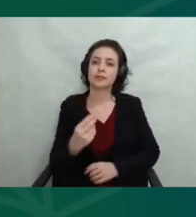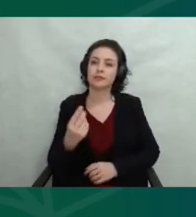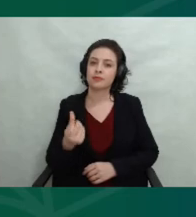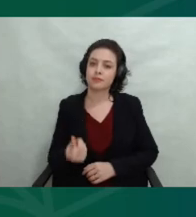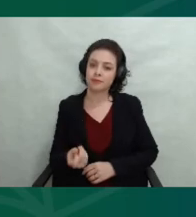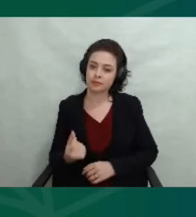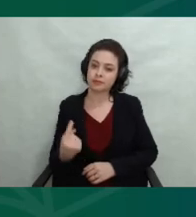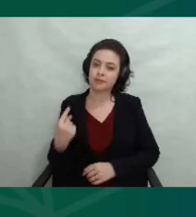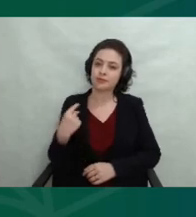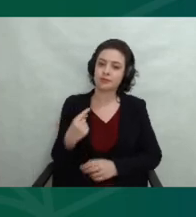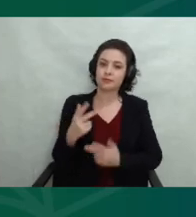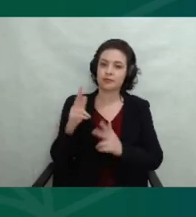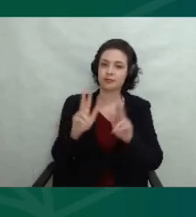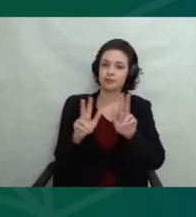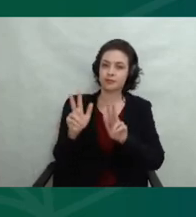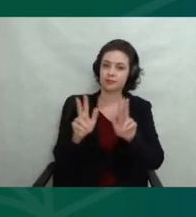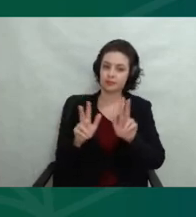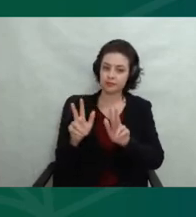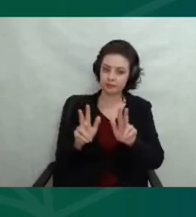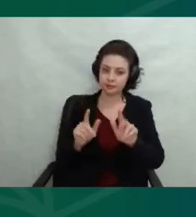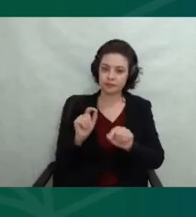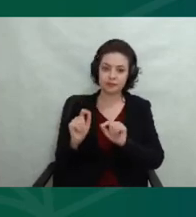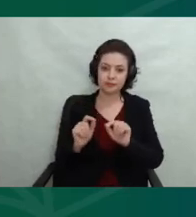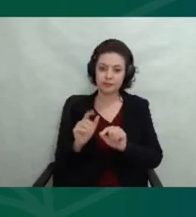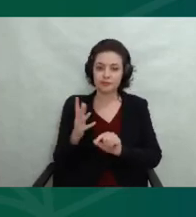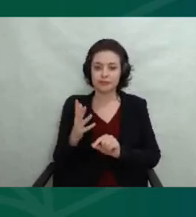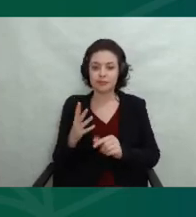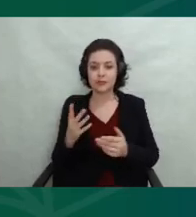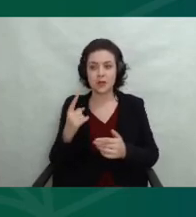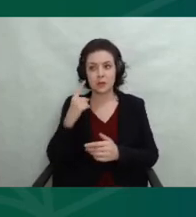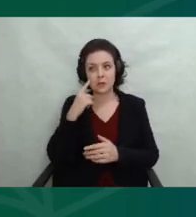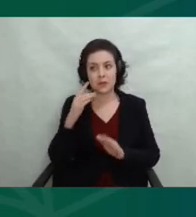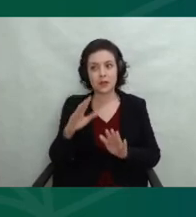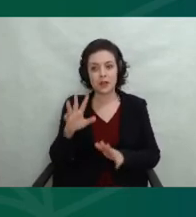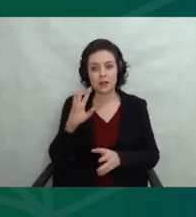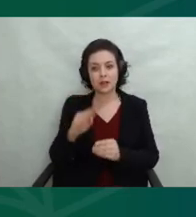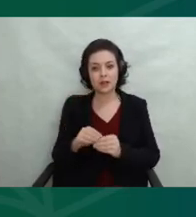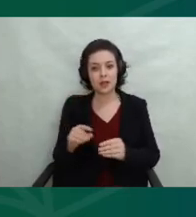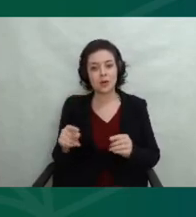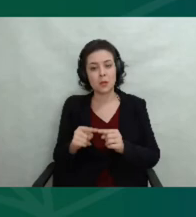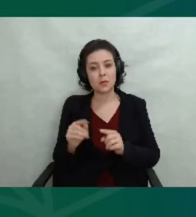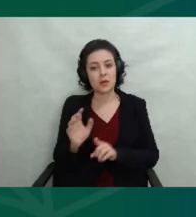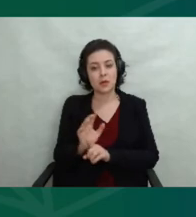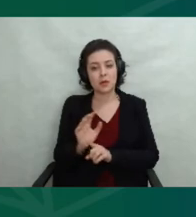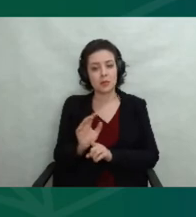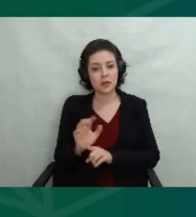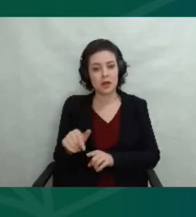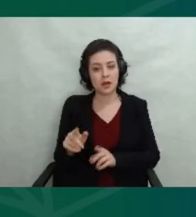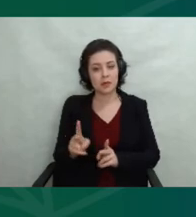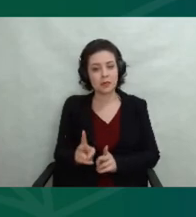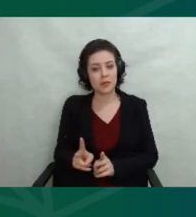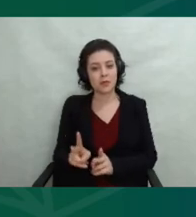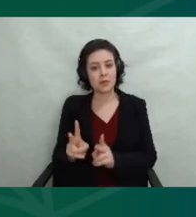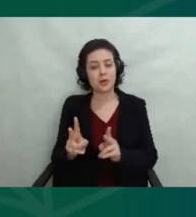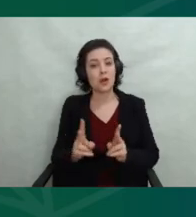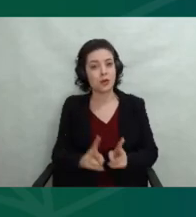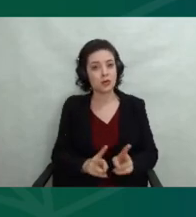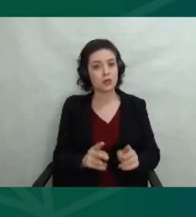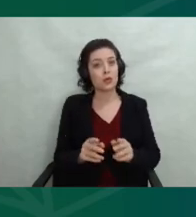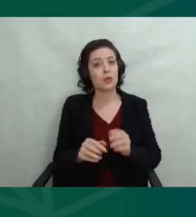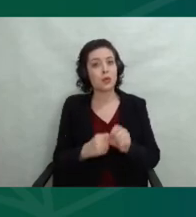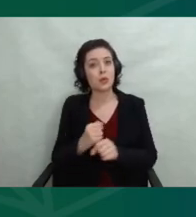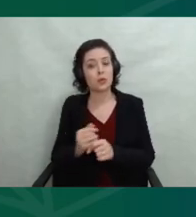carnaval, numa quarta-feira de cinza, nós então tentamos entender se essa era uma substância que permanecia presente durante todo o ano ou se